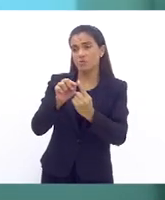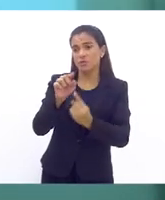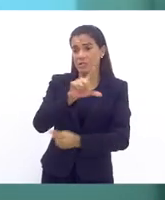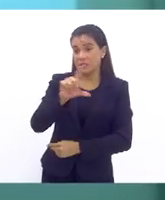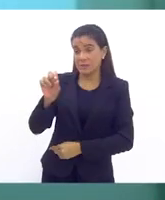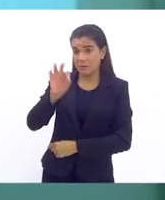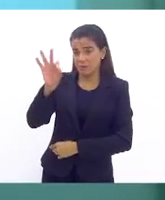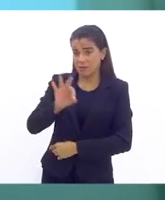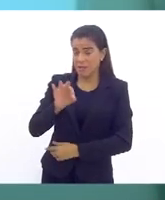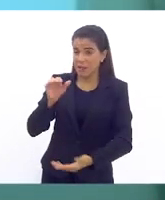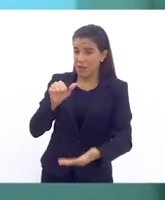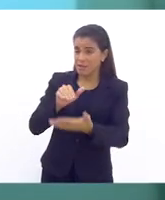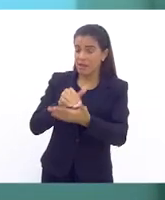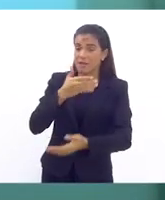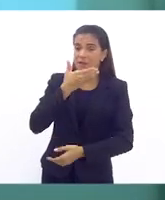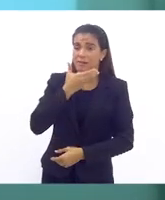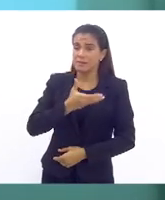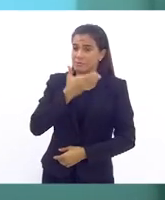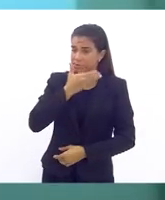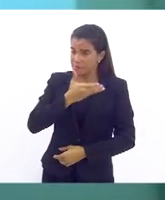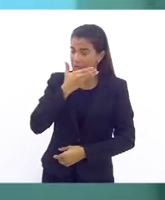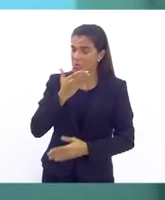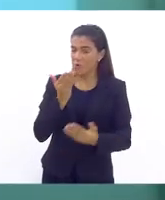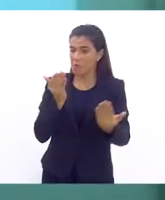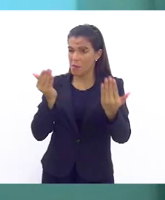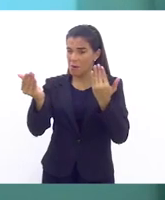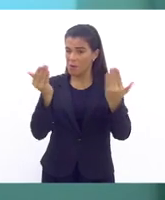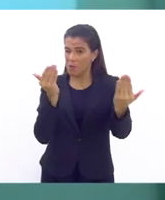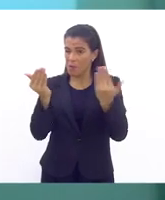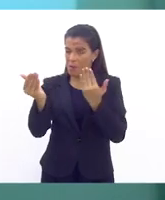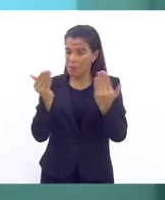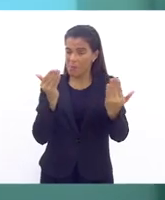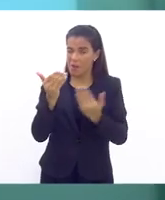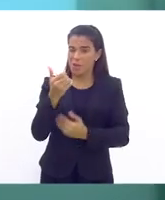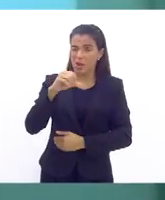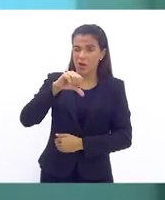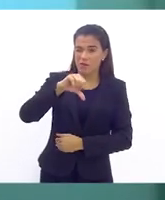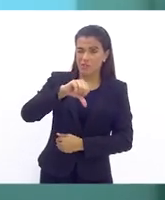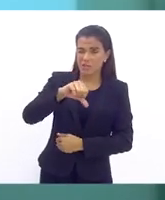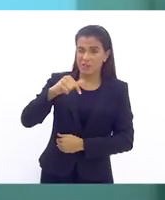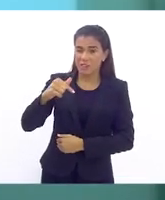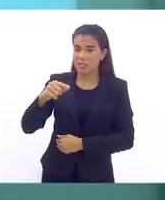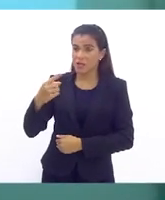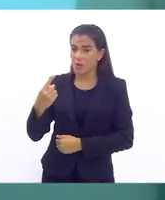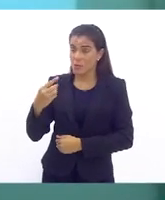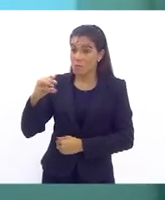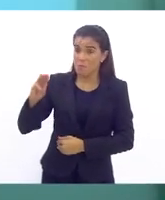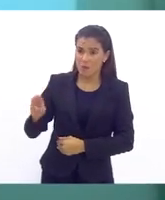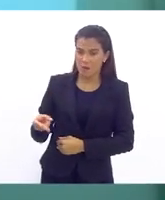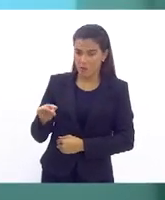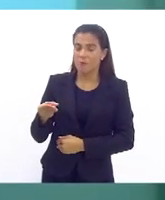até o fim do ano comparando na Estimativa de 971 milhões